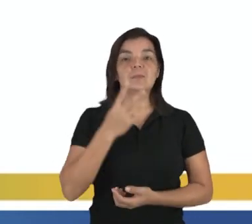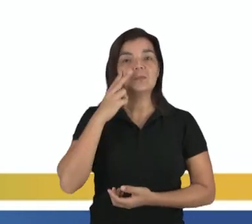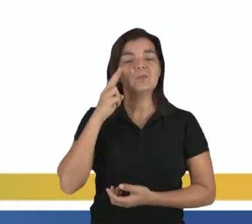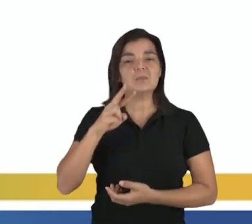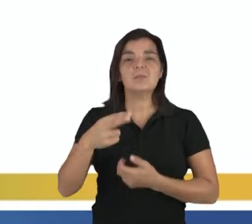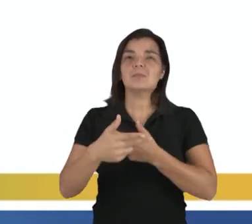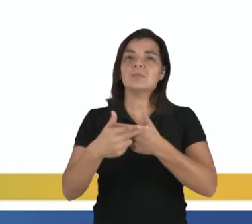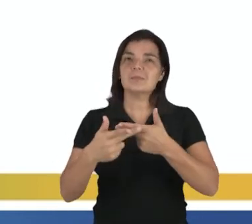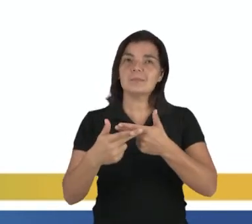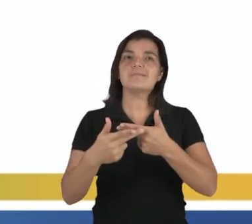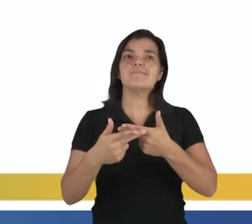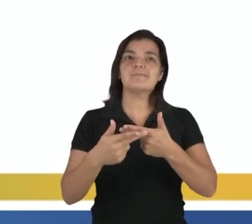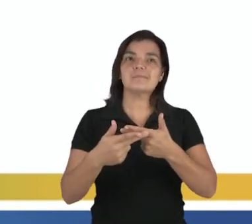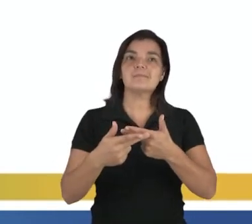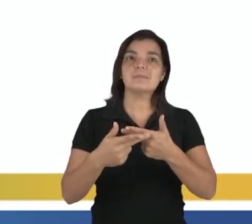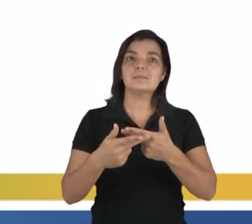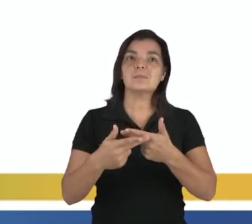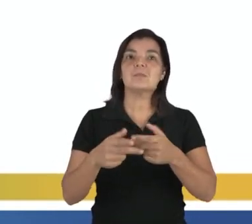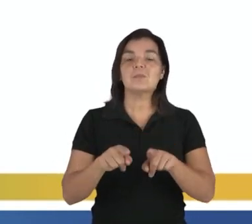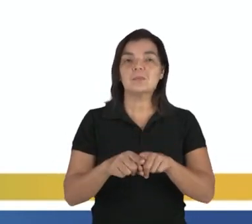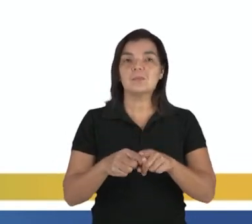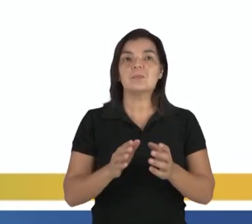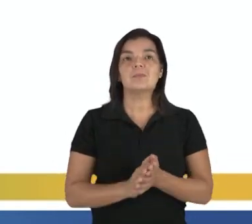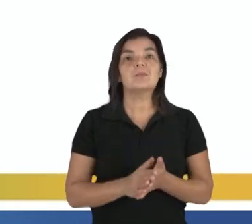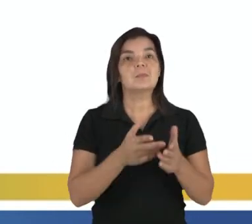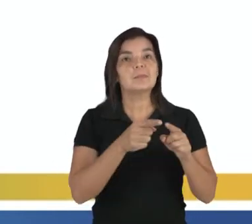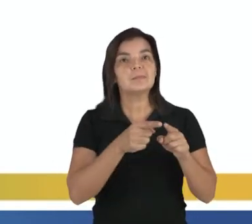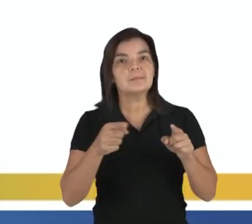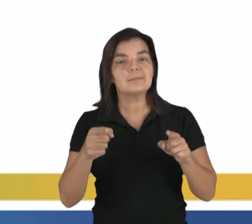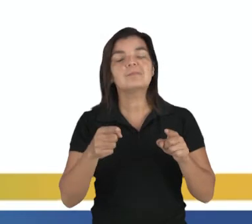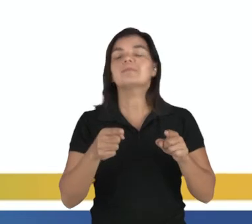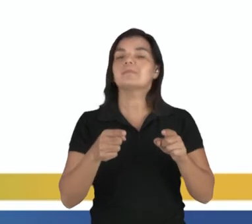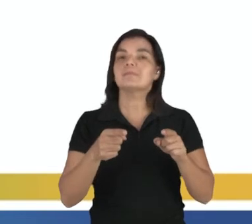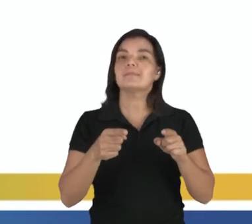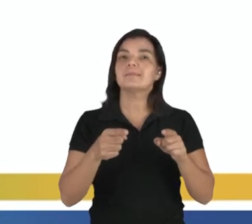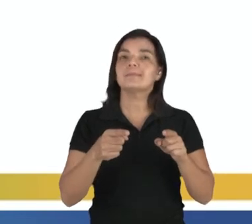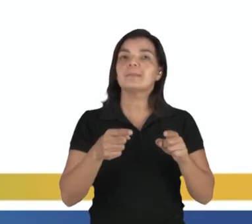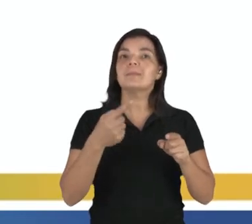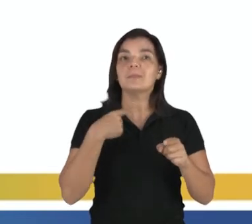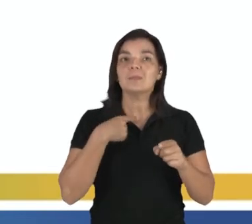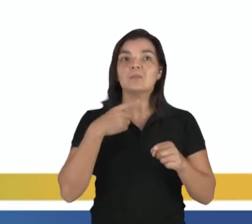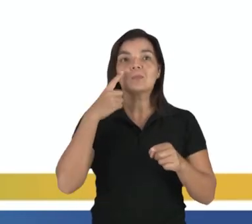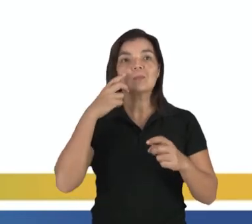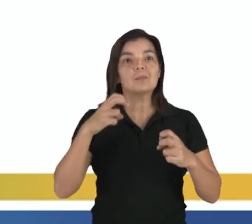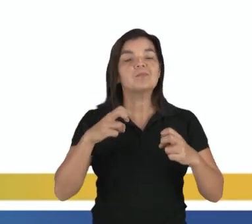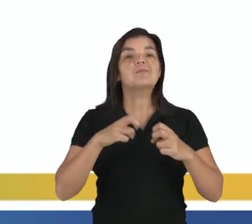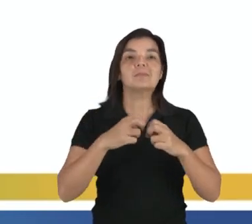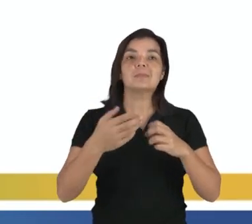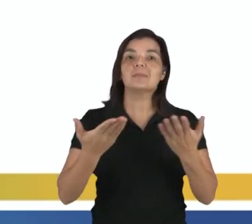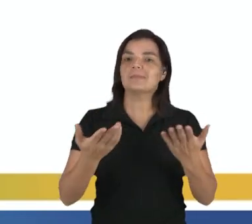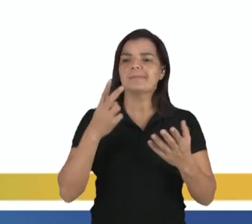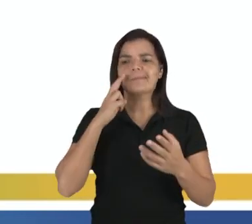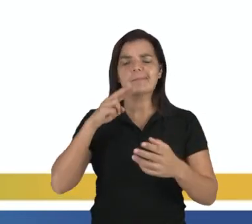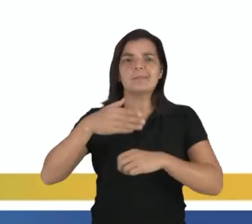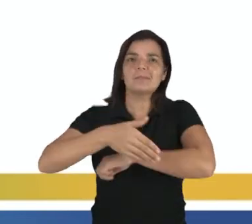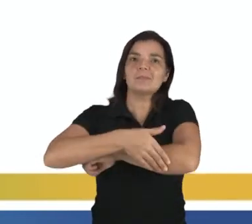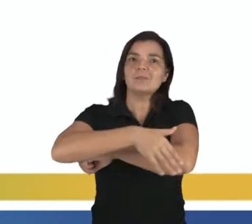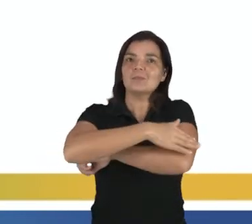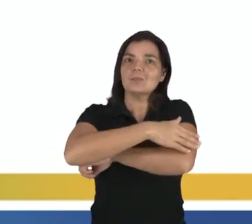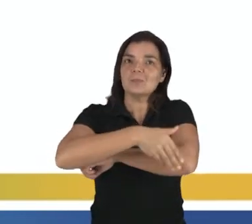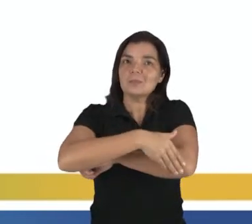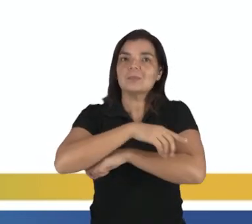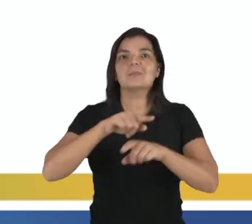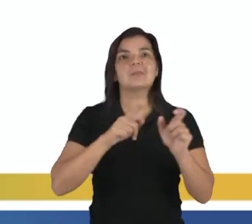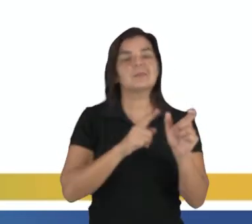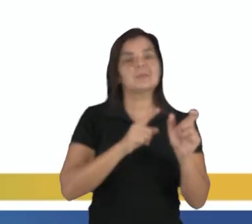vivida. Visava ao circunstancial, ao episódico, nesta perseguição do acidental, quer num flagrante